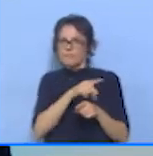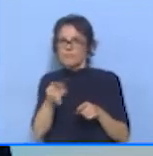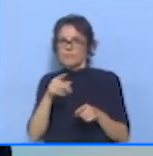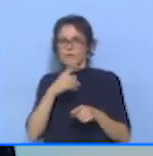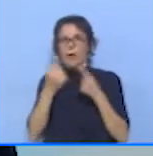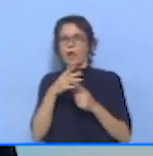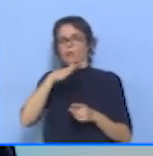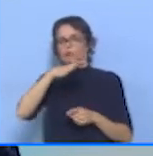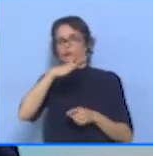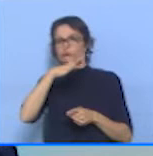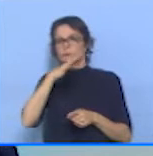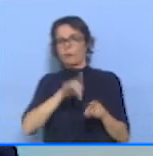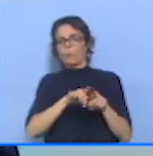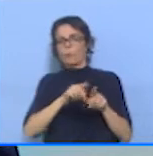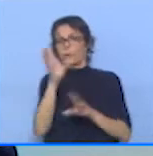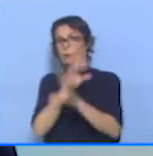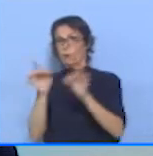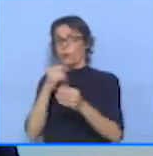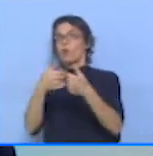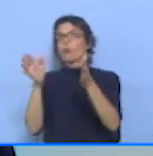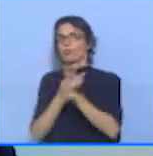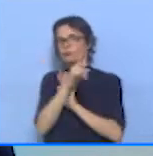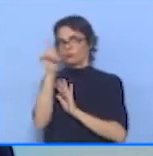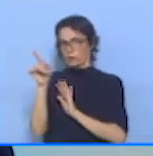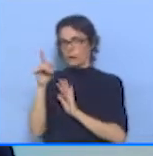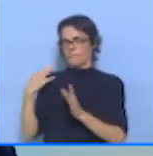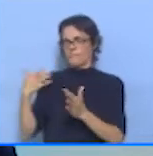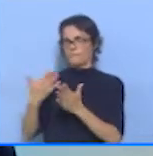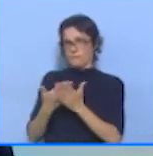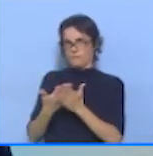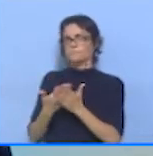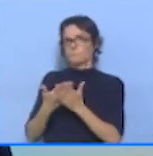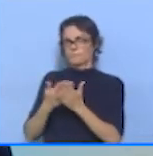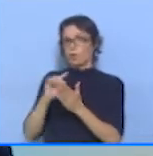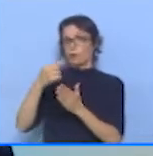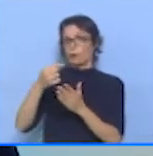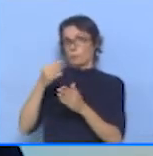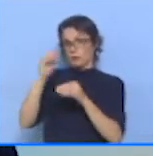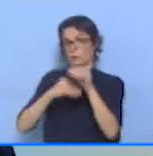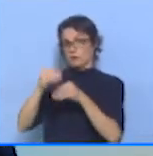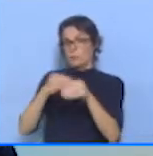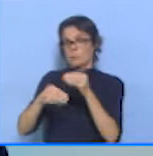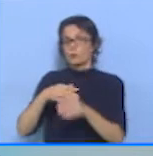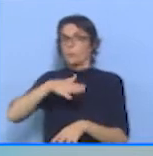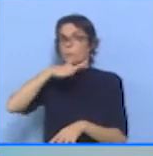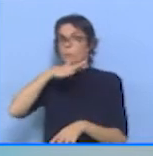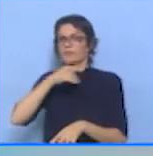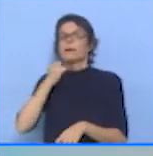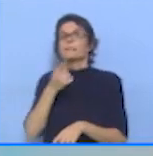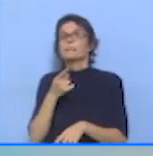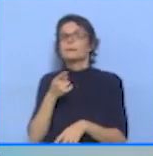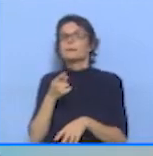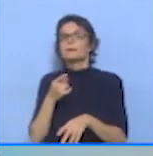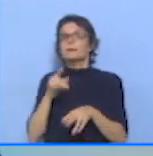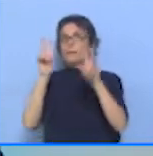políticos europeus, todos eles, nos últimos dias, após as eleições, mencionam o tema das